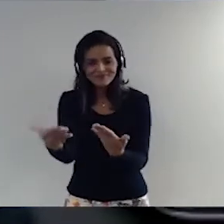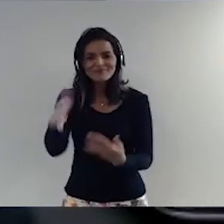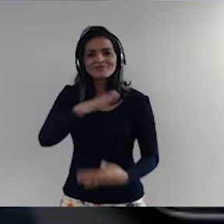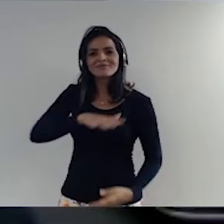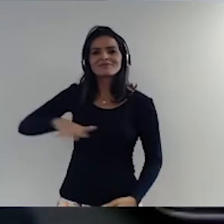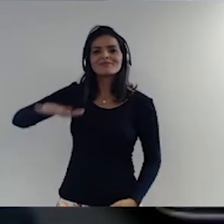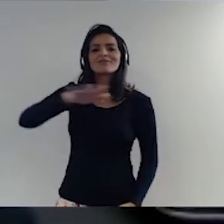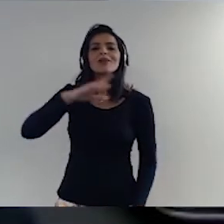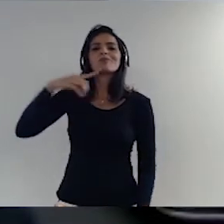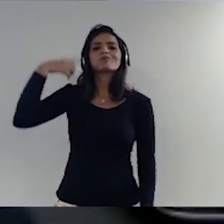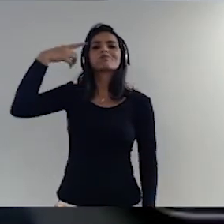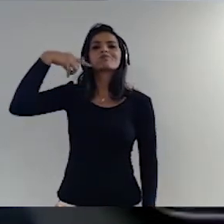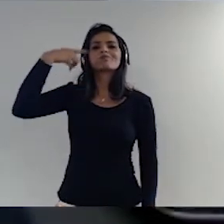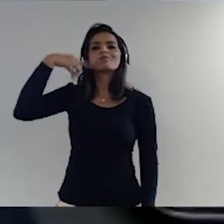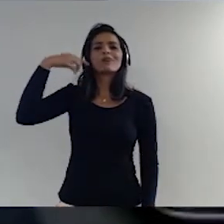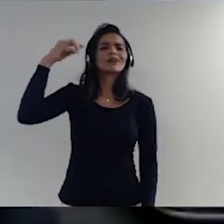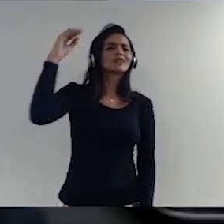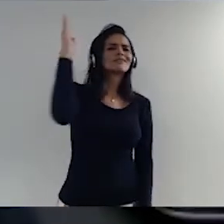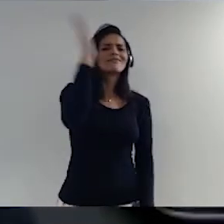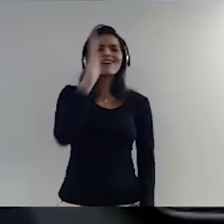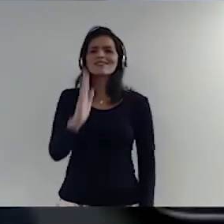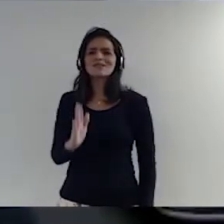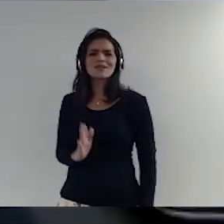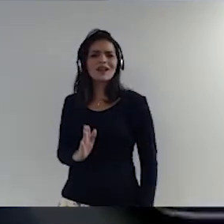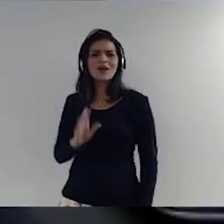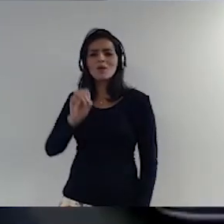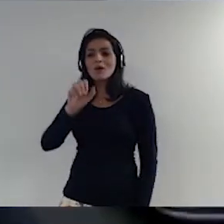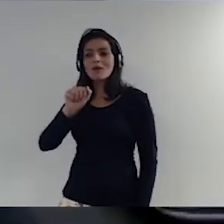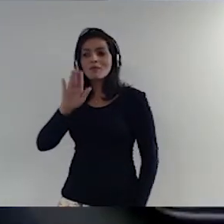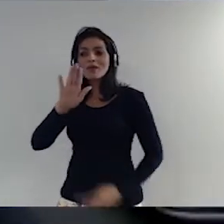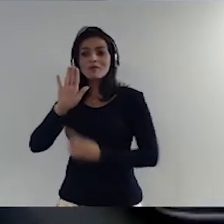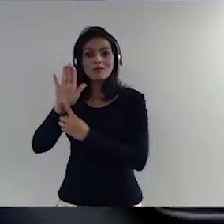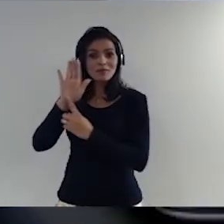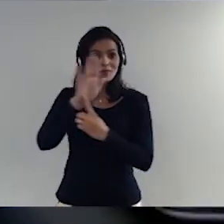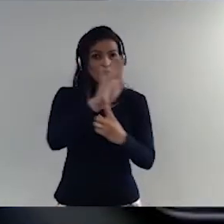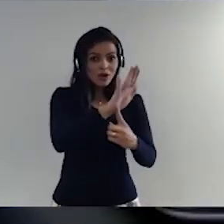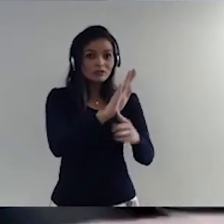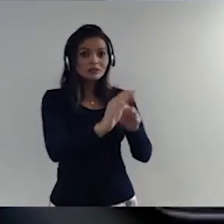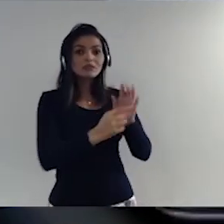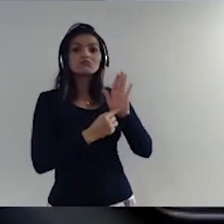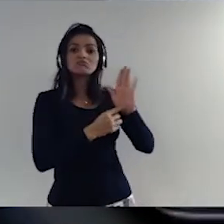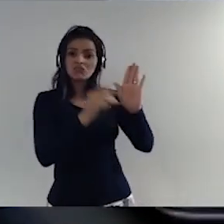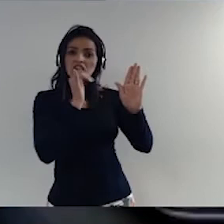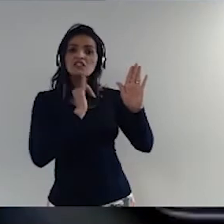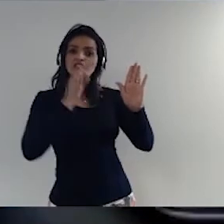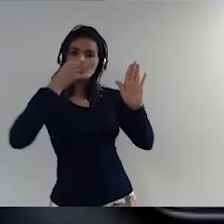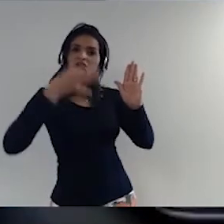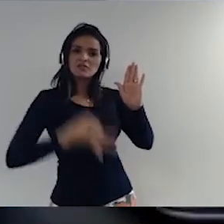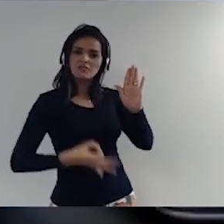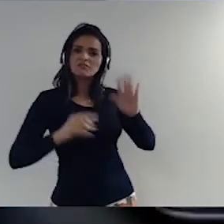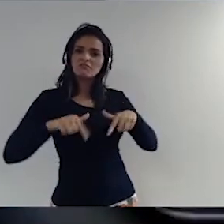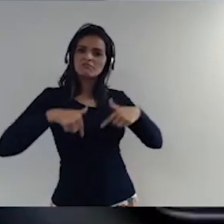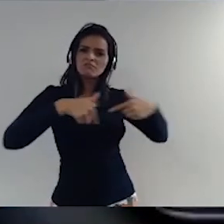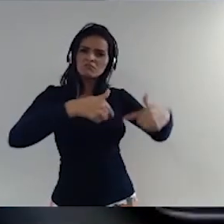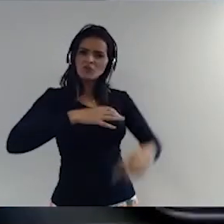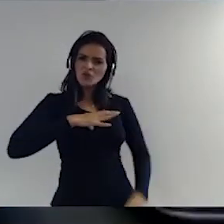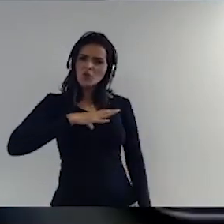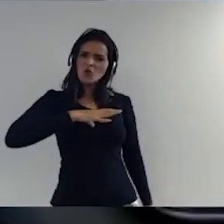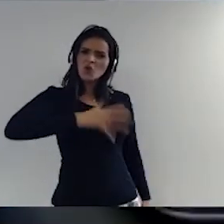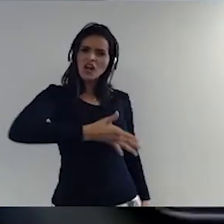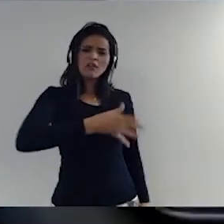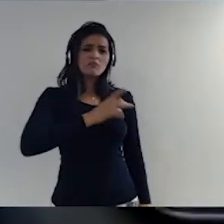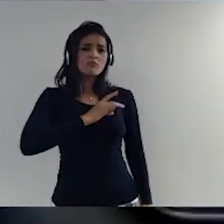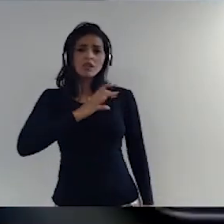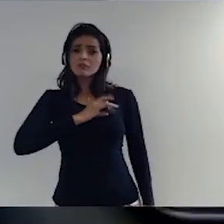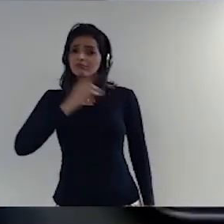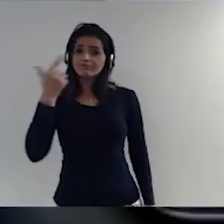advocacia nacional, pelo exemplo que tem dado a todos, exercendo com afinco, com coragem, com